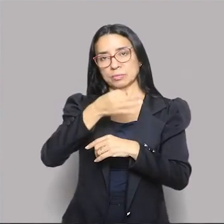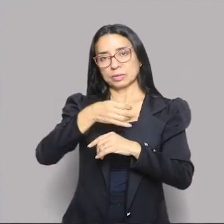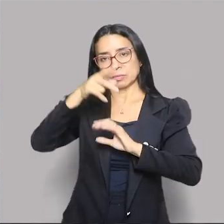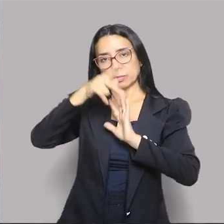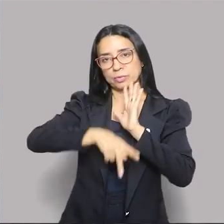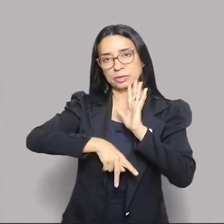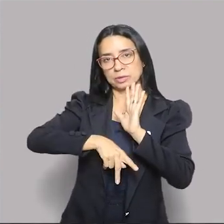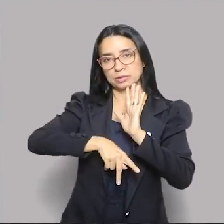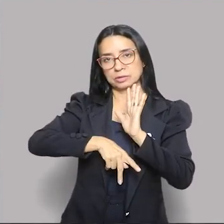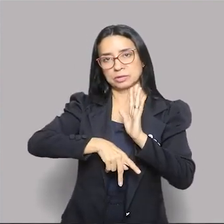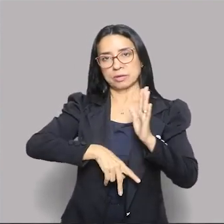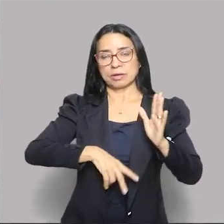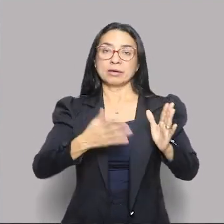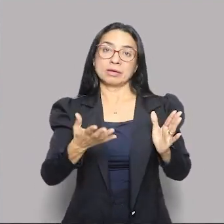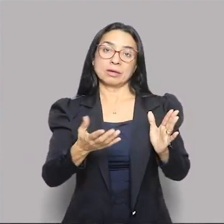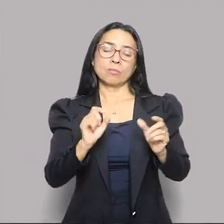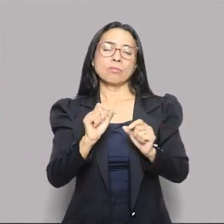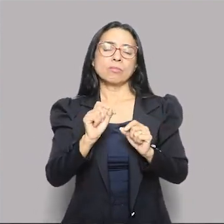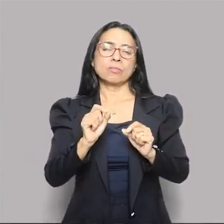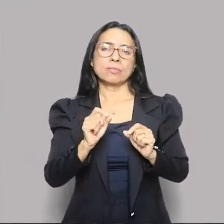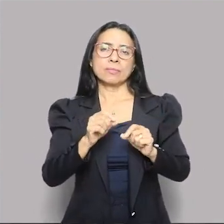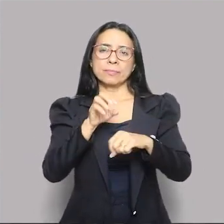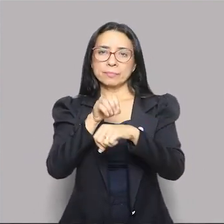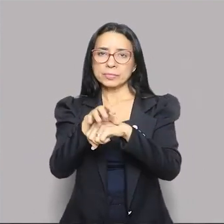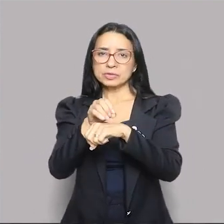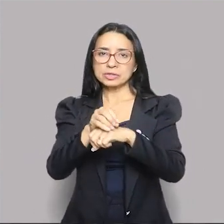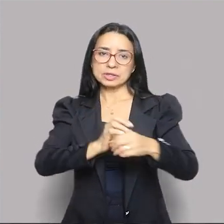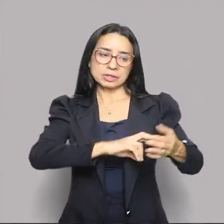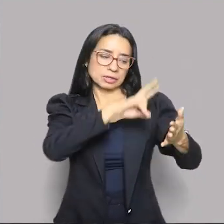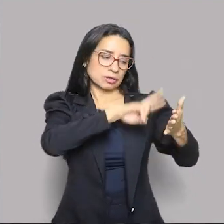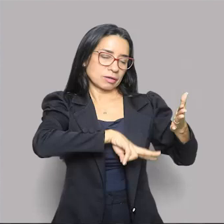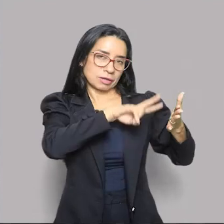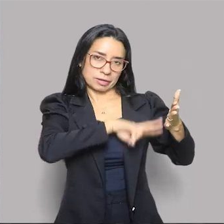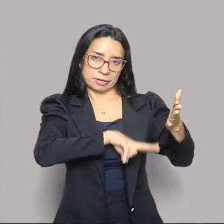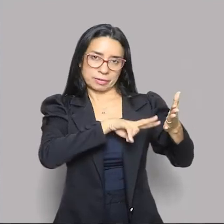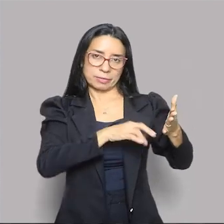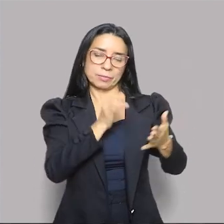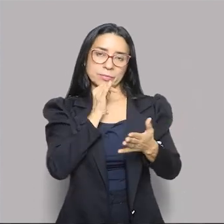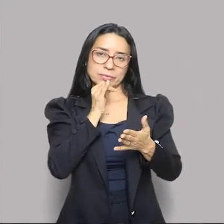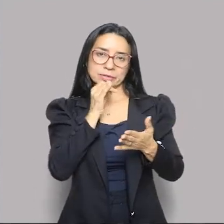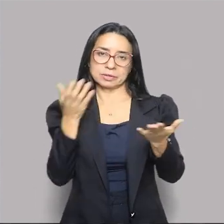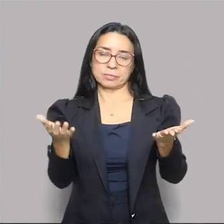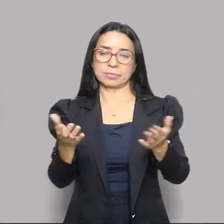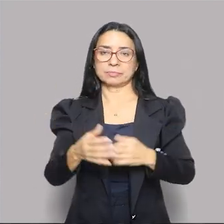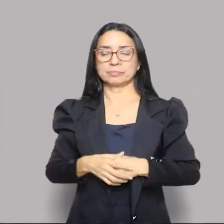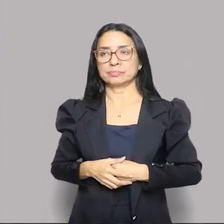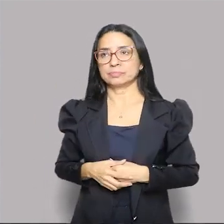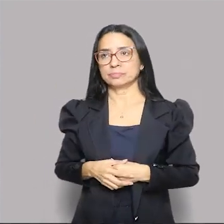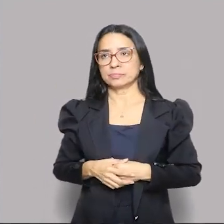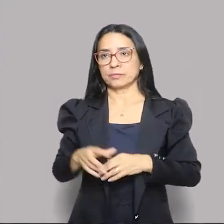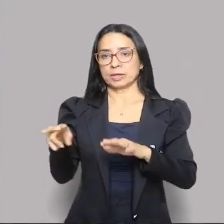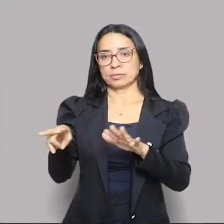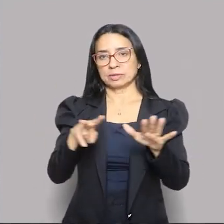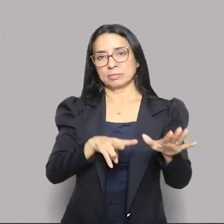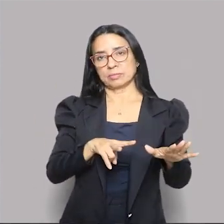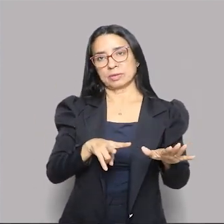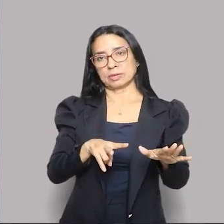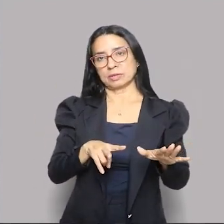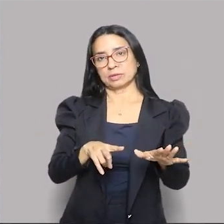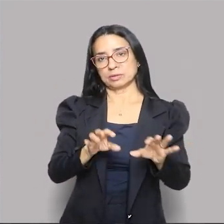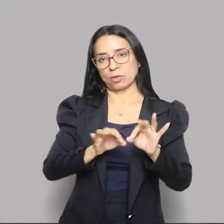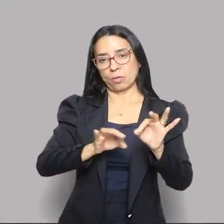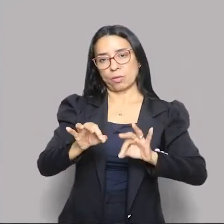para você ler e fazer leituras que sejam funcionais e estratégicas. Como, por exemplo, por semana você poderia dividir